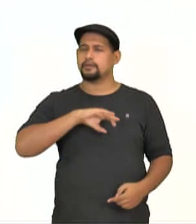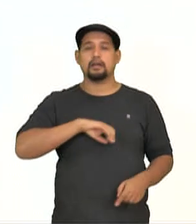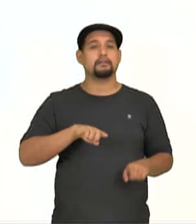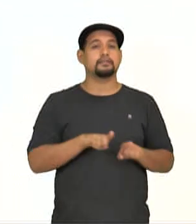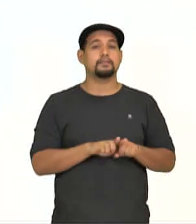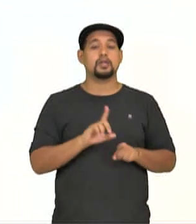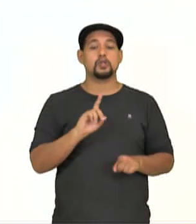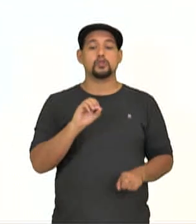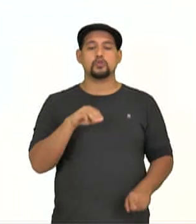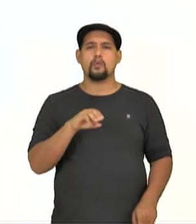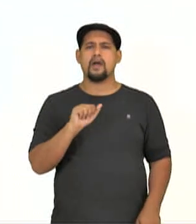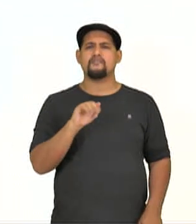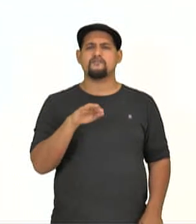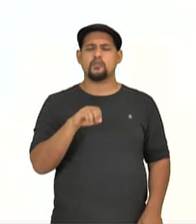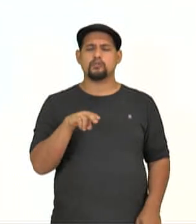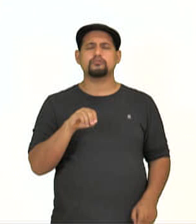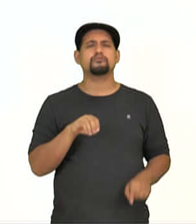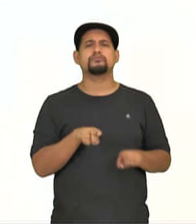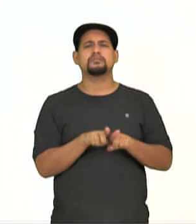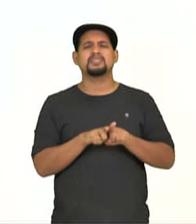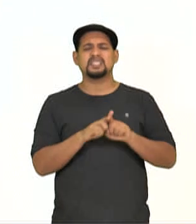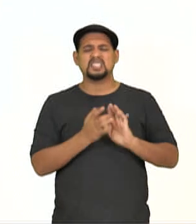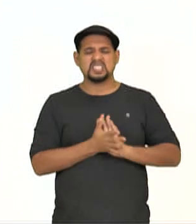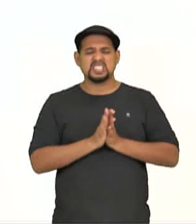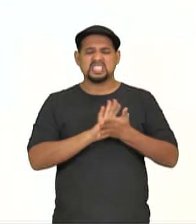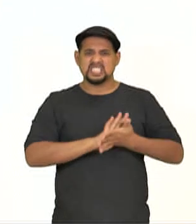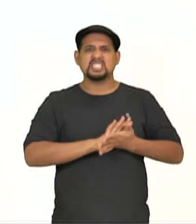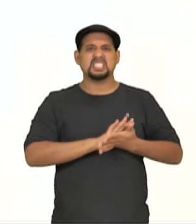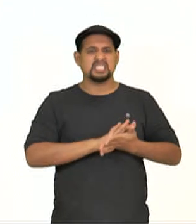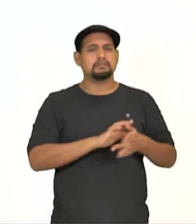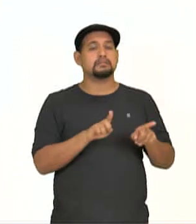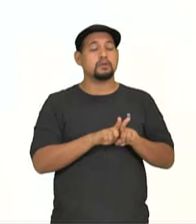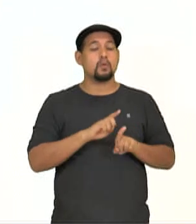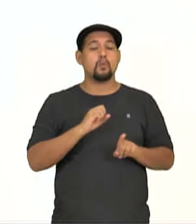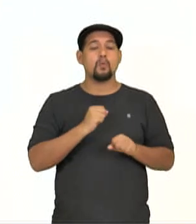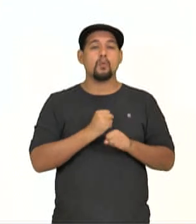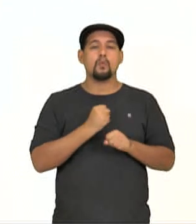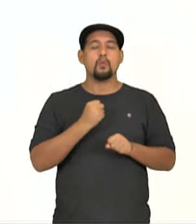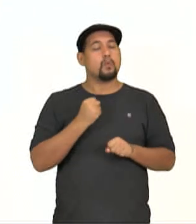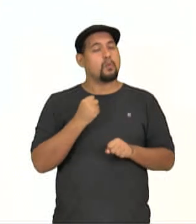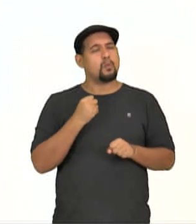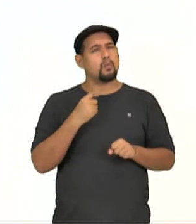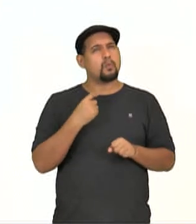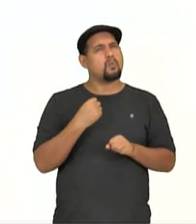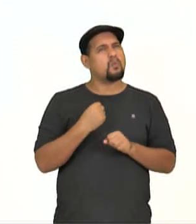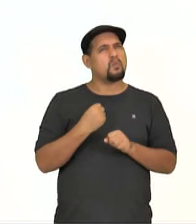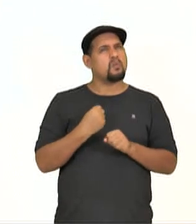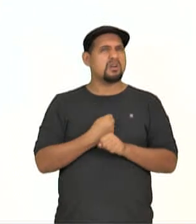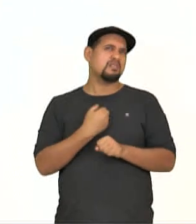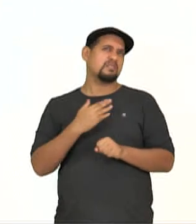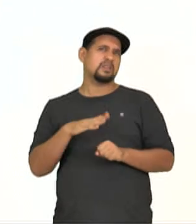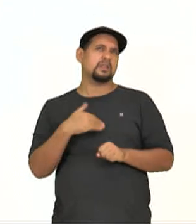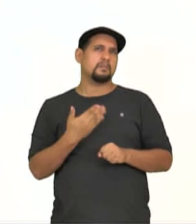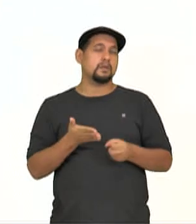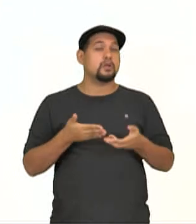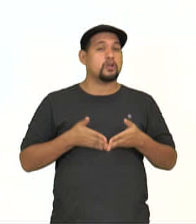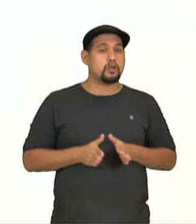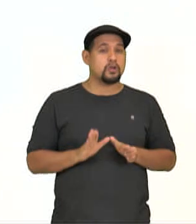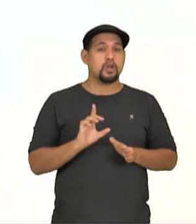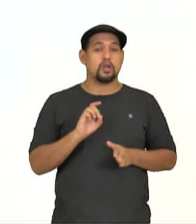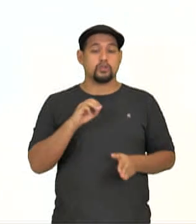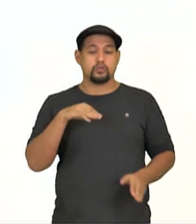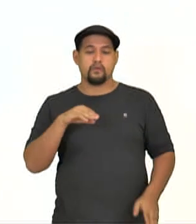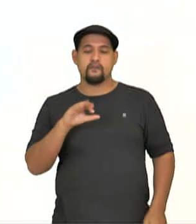Afonso IV exilou Inês de Castro. Um ano após dar à luz a Dom